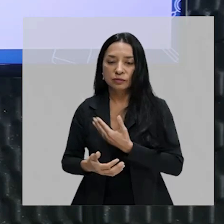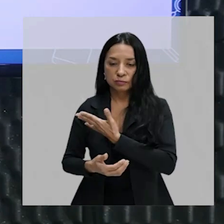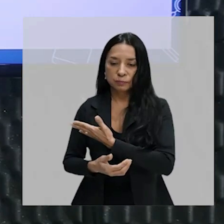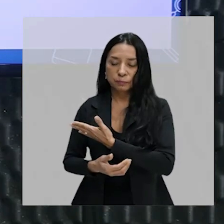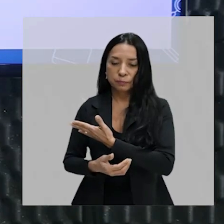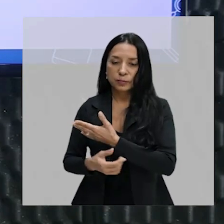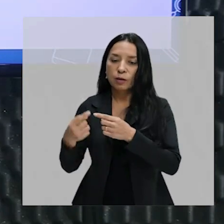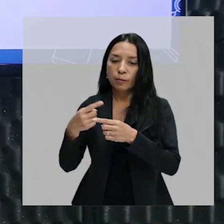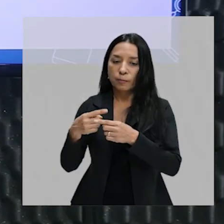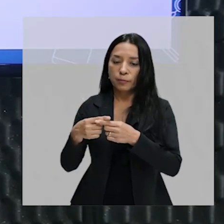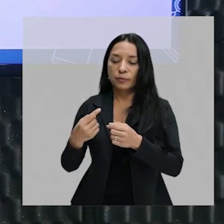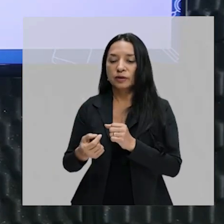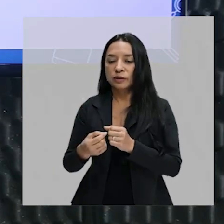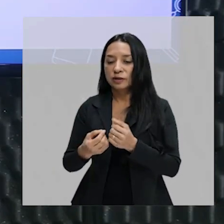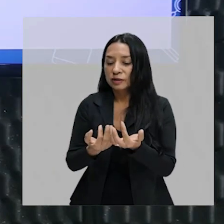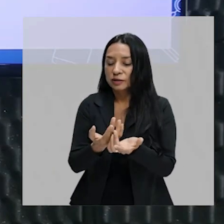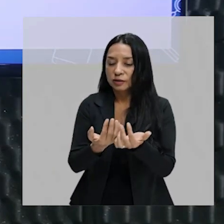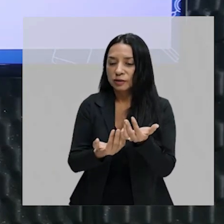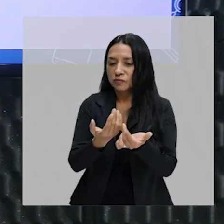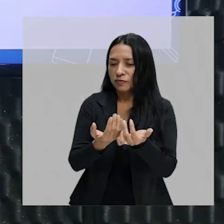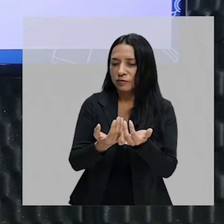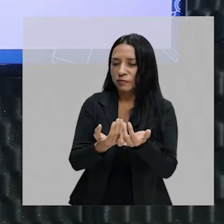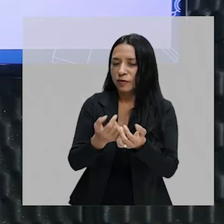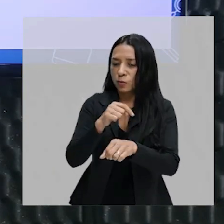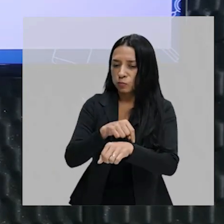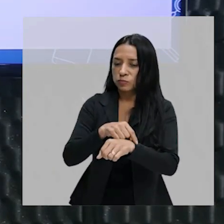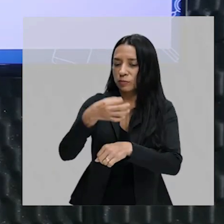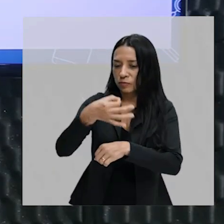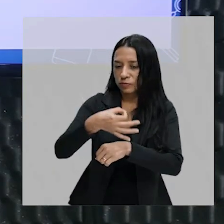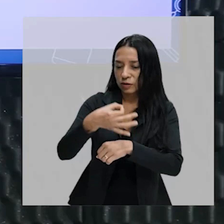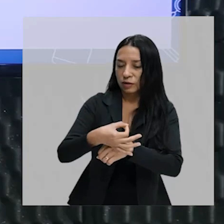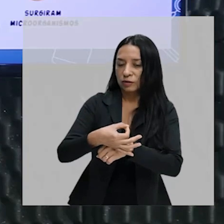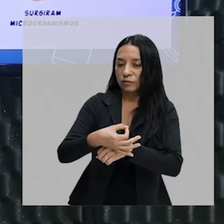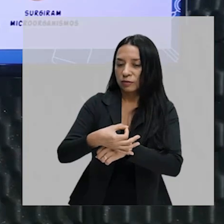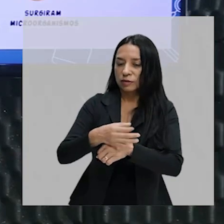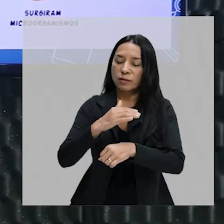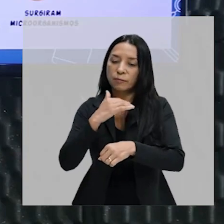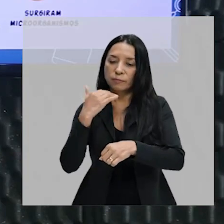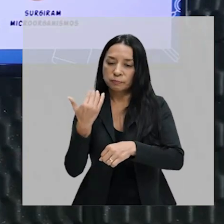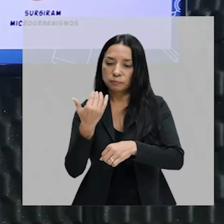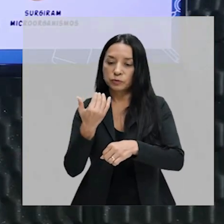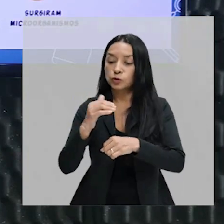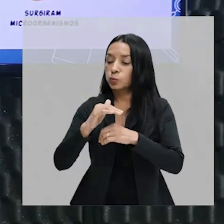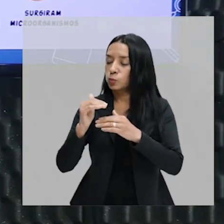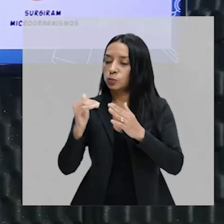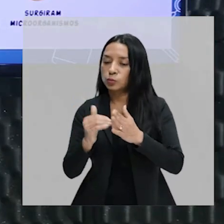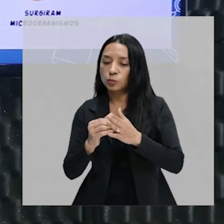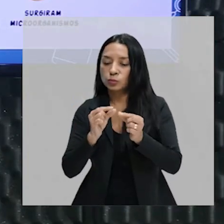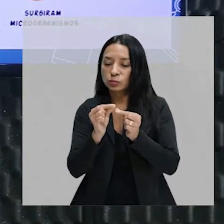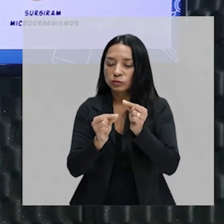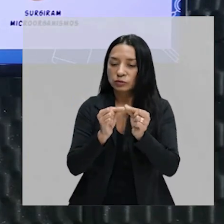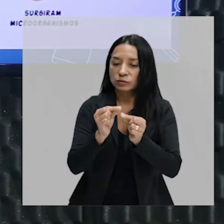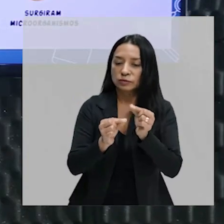porque o nidan ele não Ferveu o suficiente para que matasse todos os microrganismos Esse foi o argumento defende